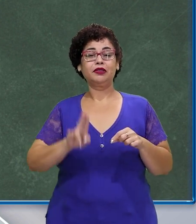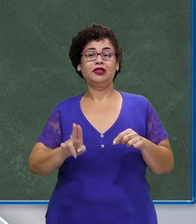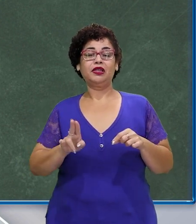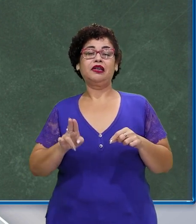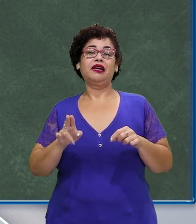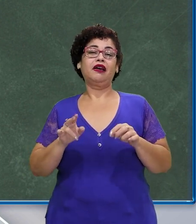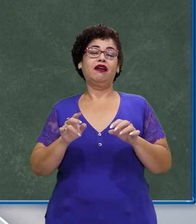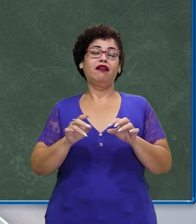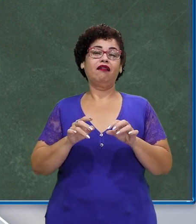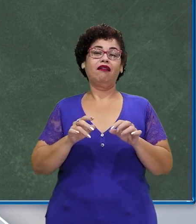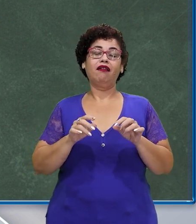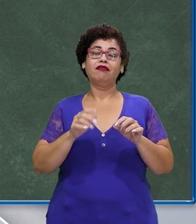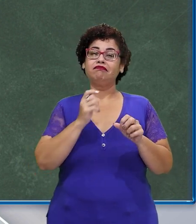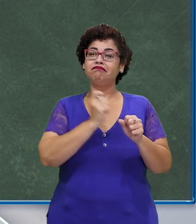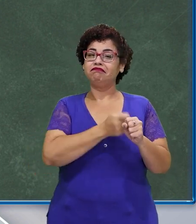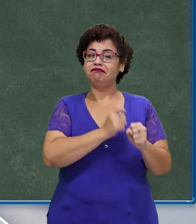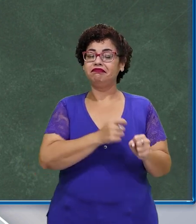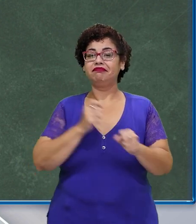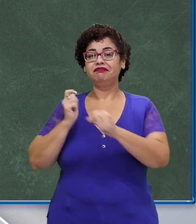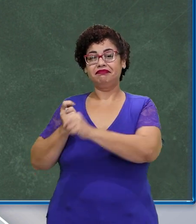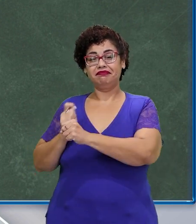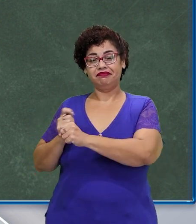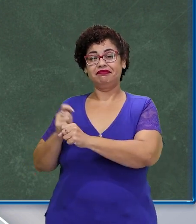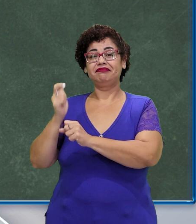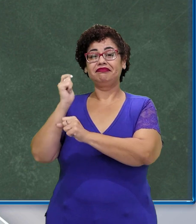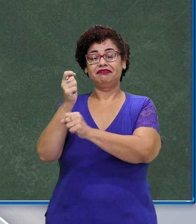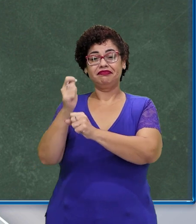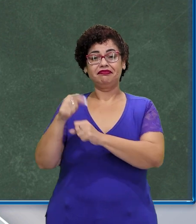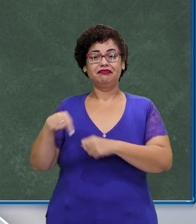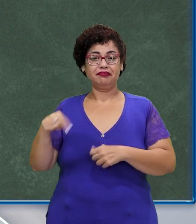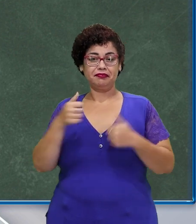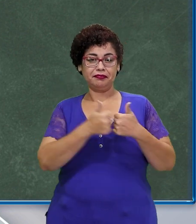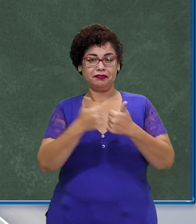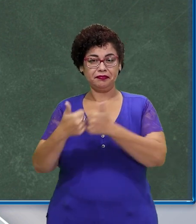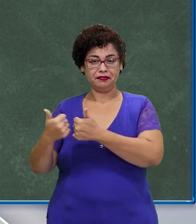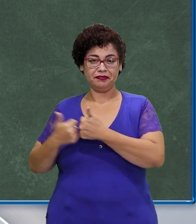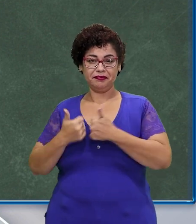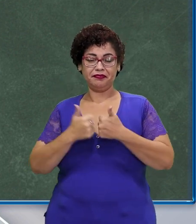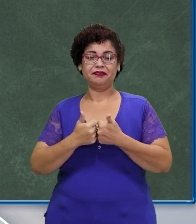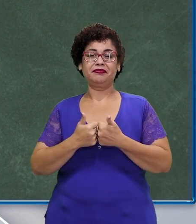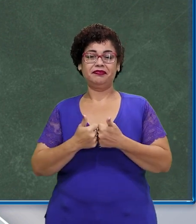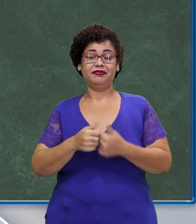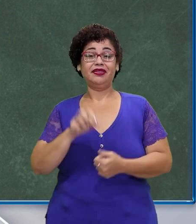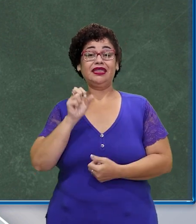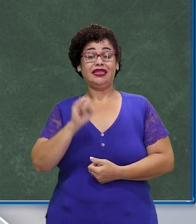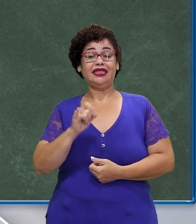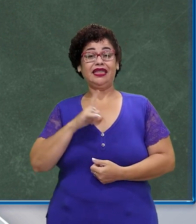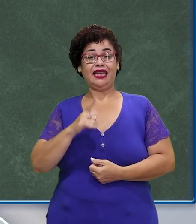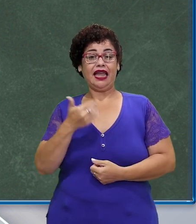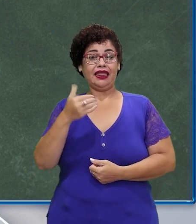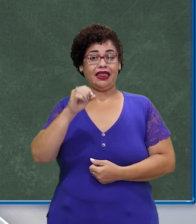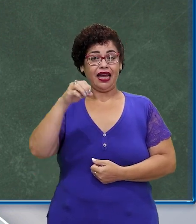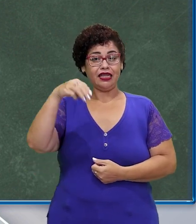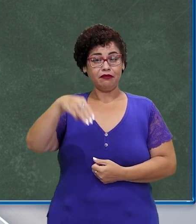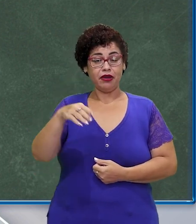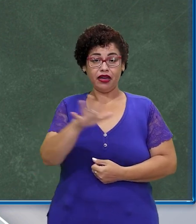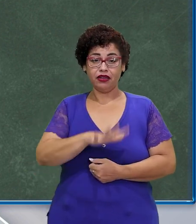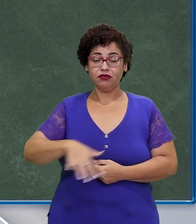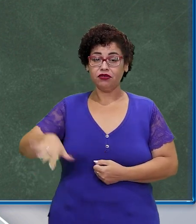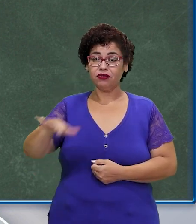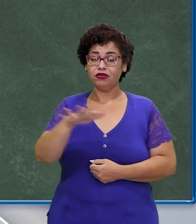daqui numa estaca até a outra, fazer retinho. E se der 10